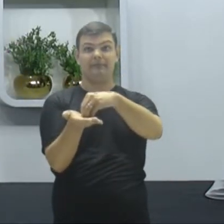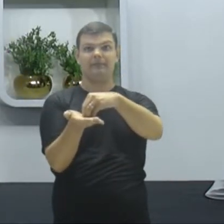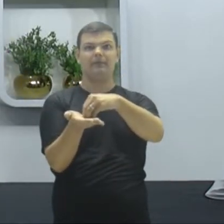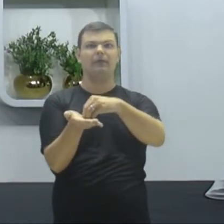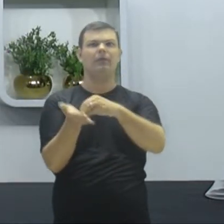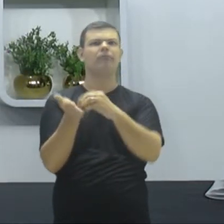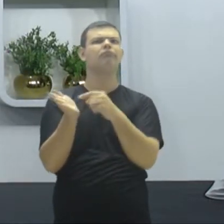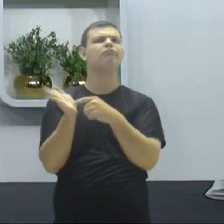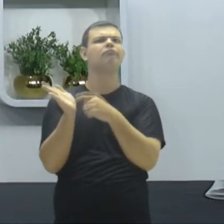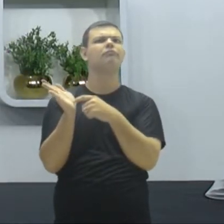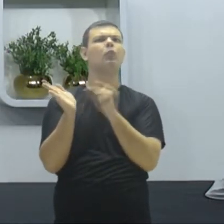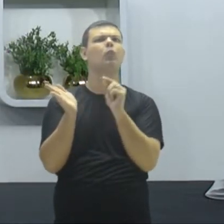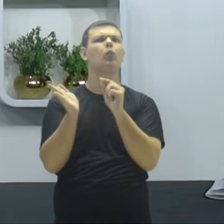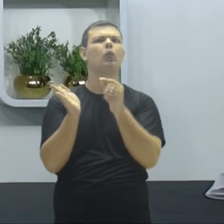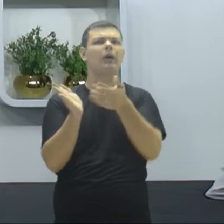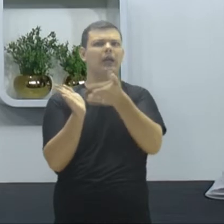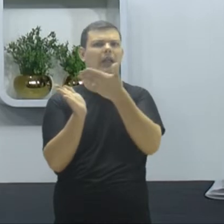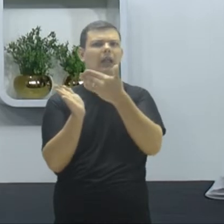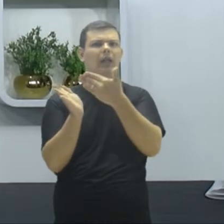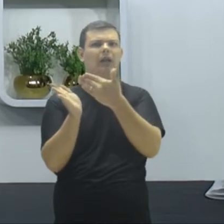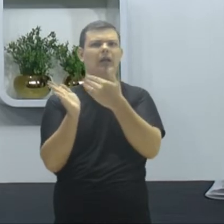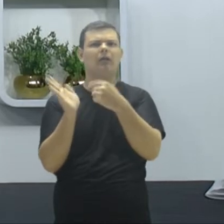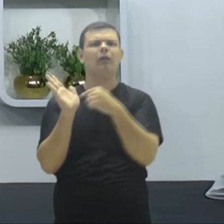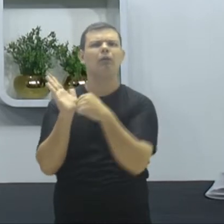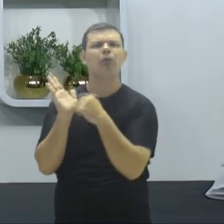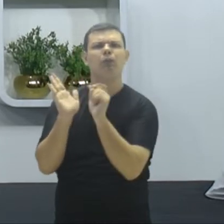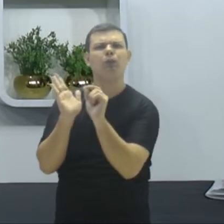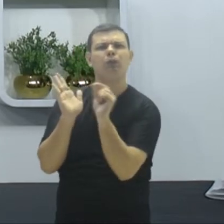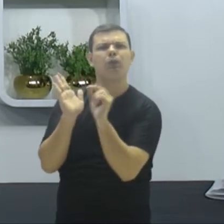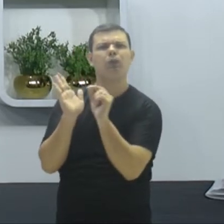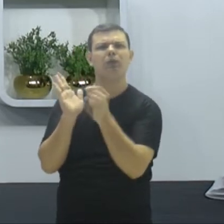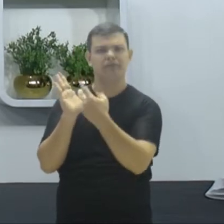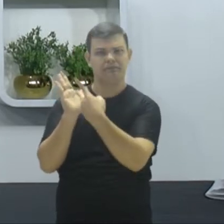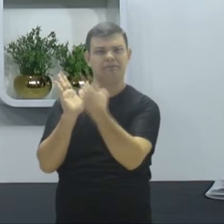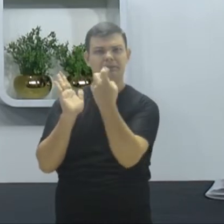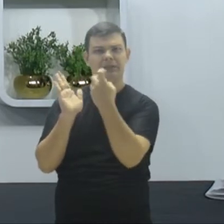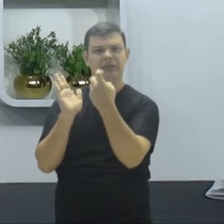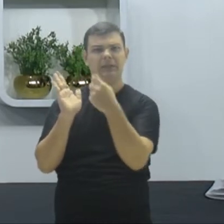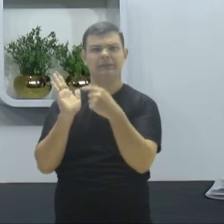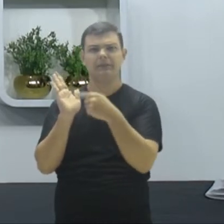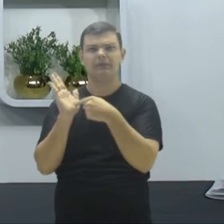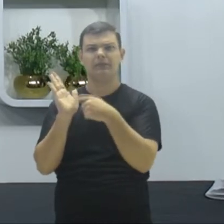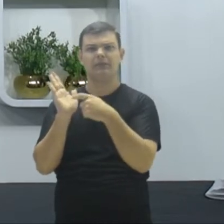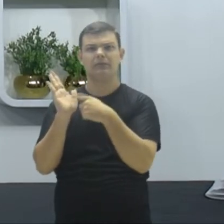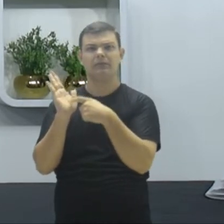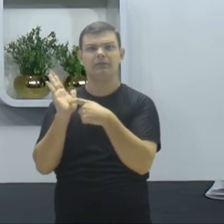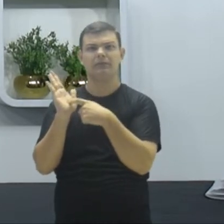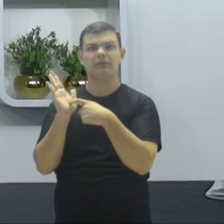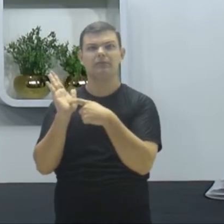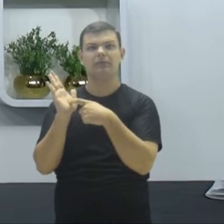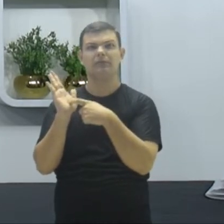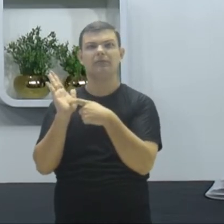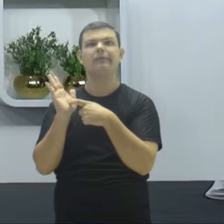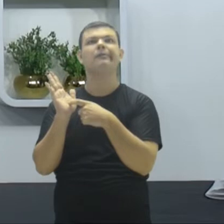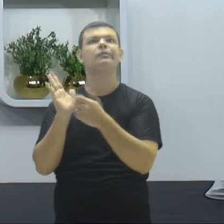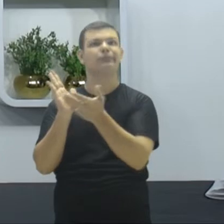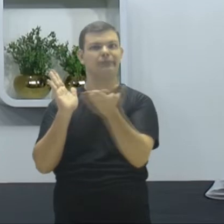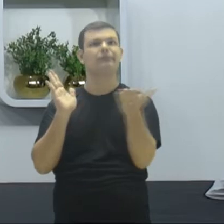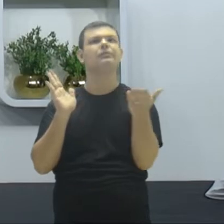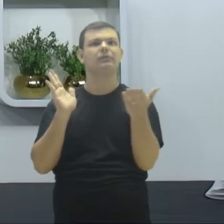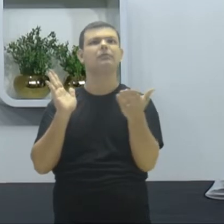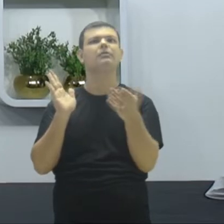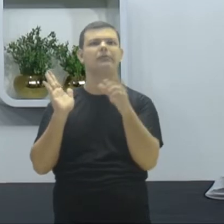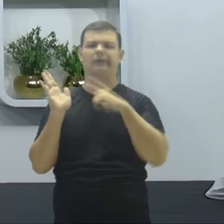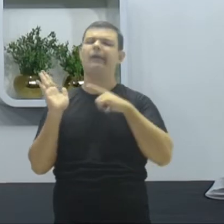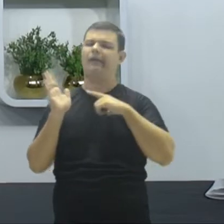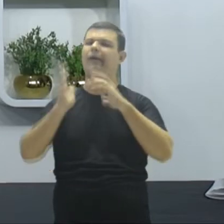isto aqui. Vocês estão conseguindo perceber o que é isto? Uma olhadinha. Com toda certeza vocês têm